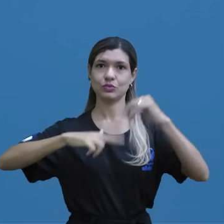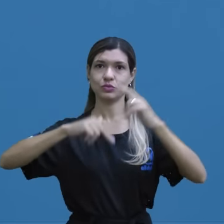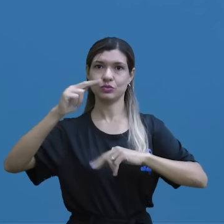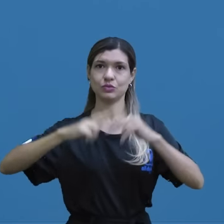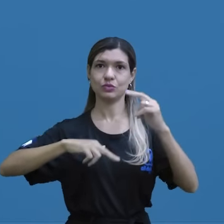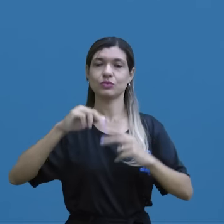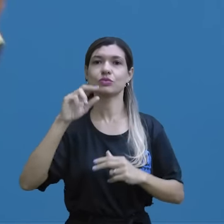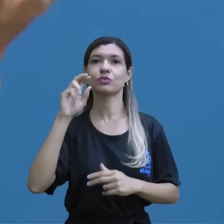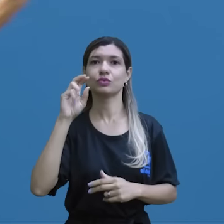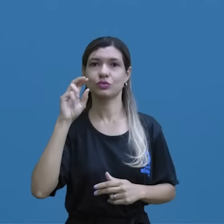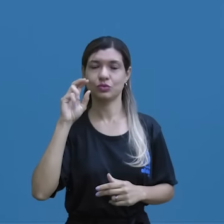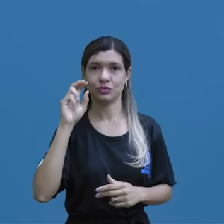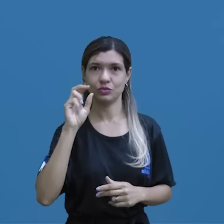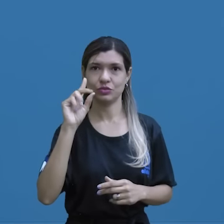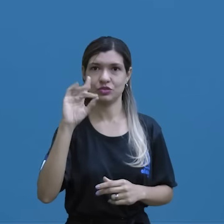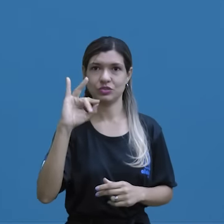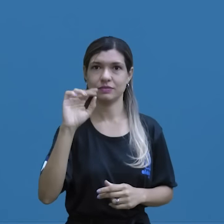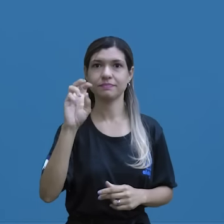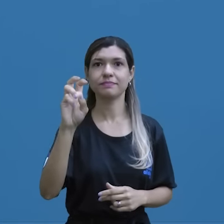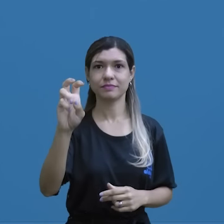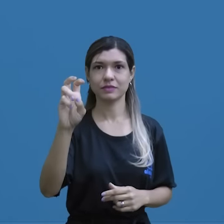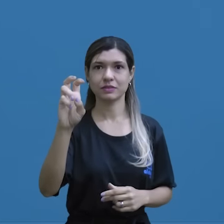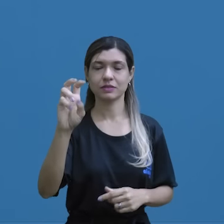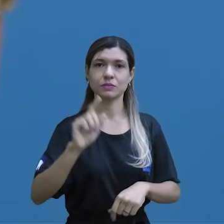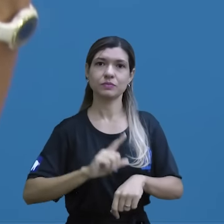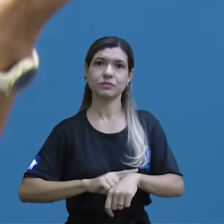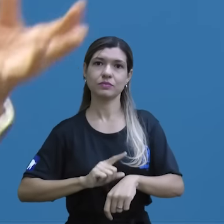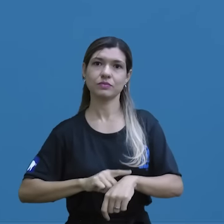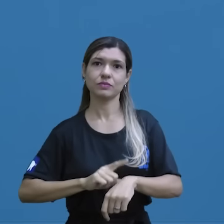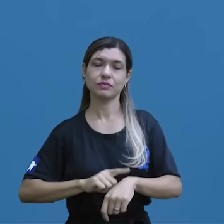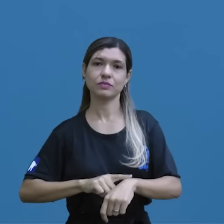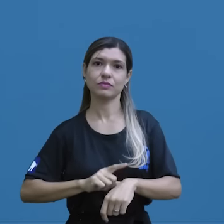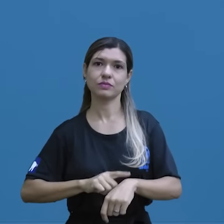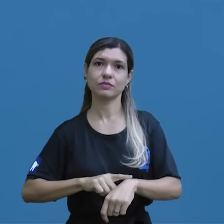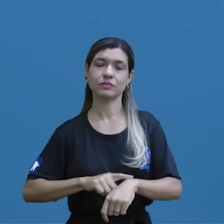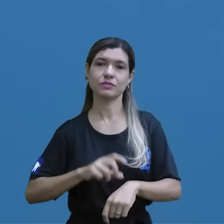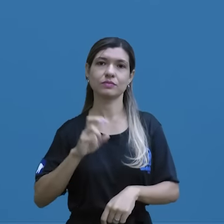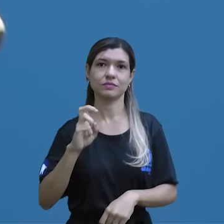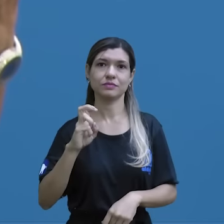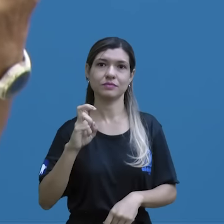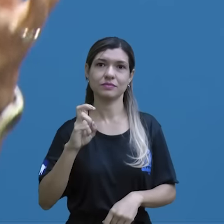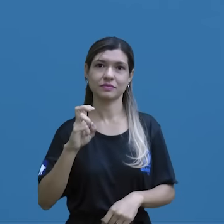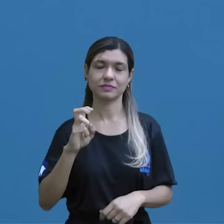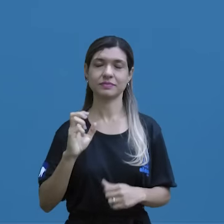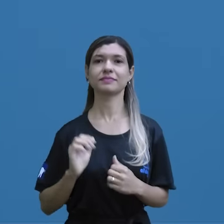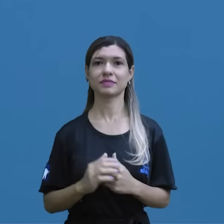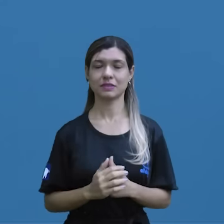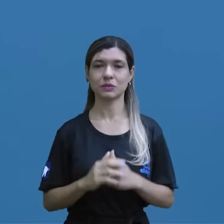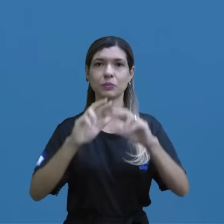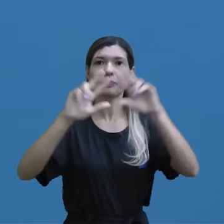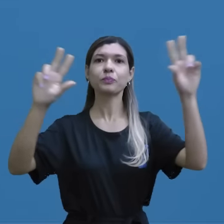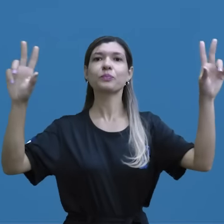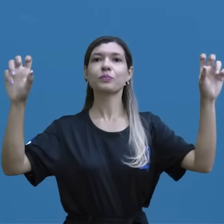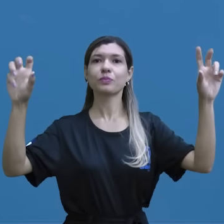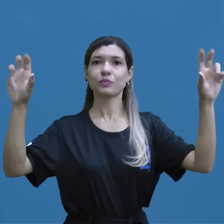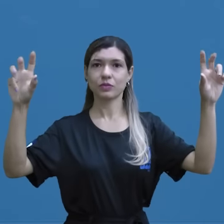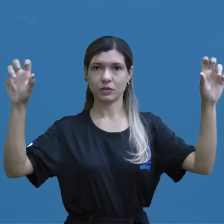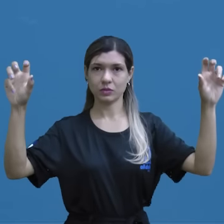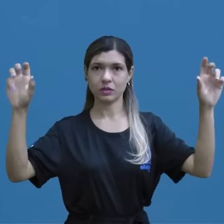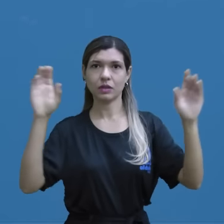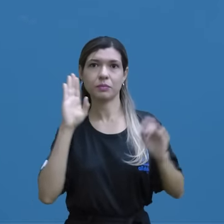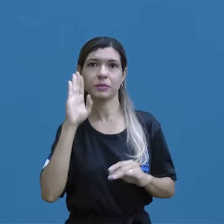tema... nós temos sempre um tema, um autor. Né? e um assunto, né, é Clarice